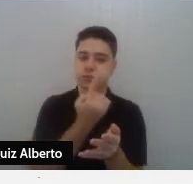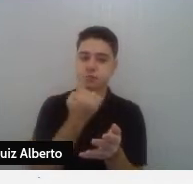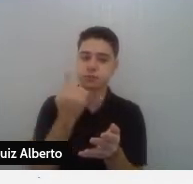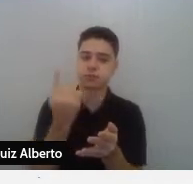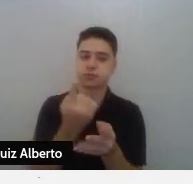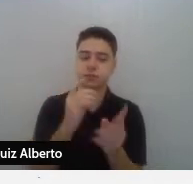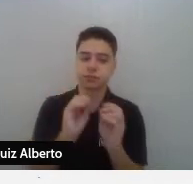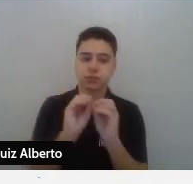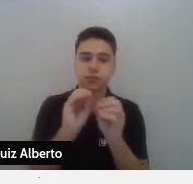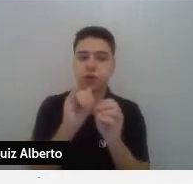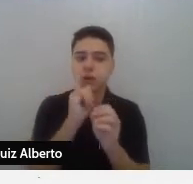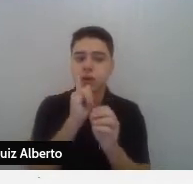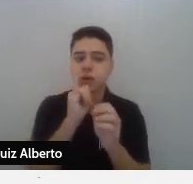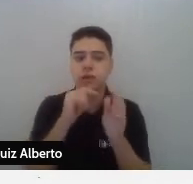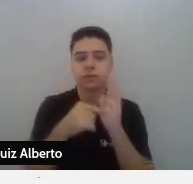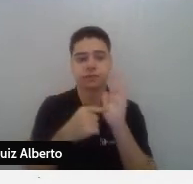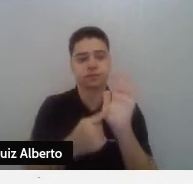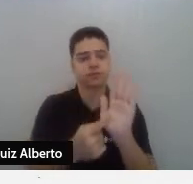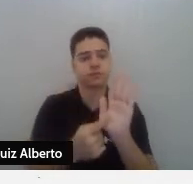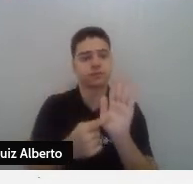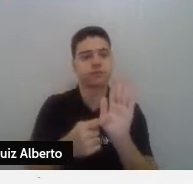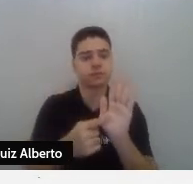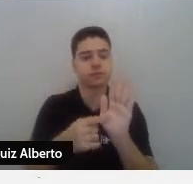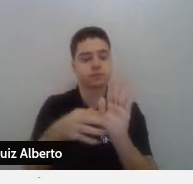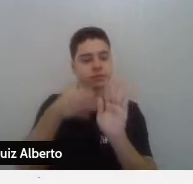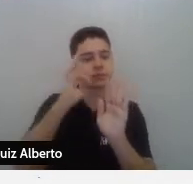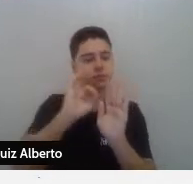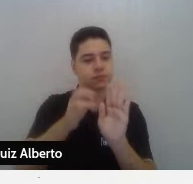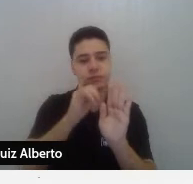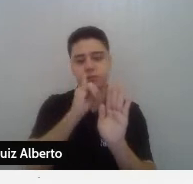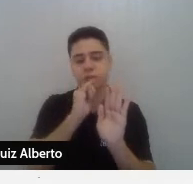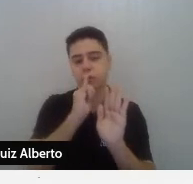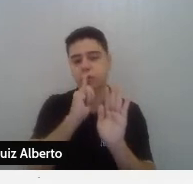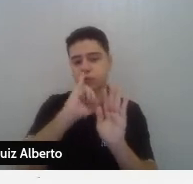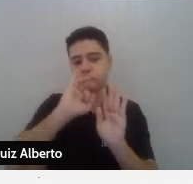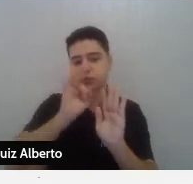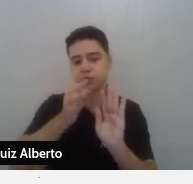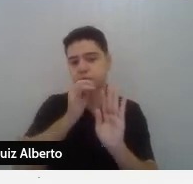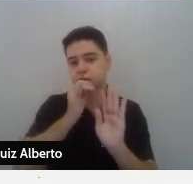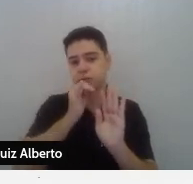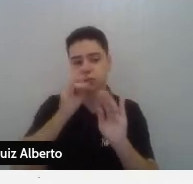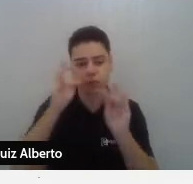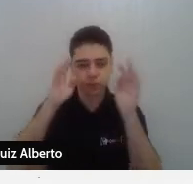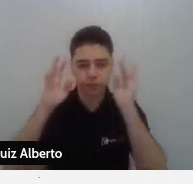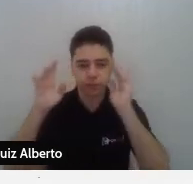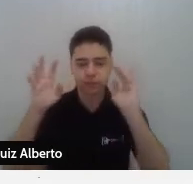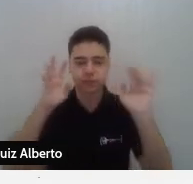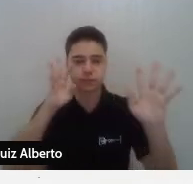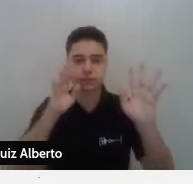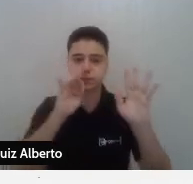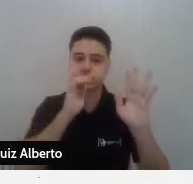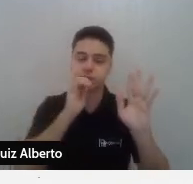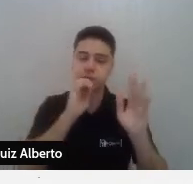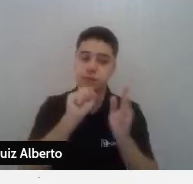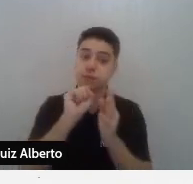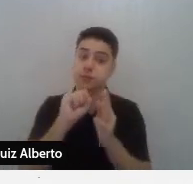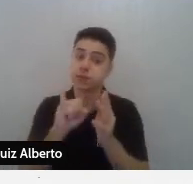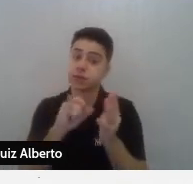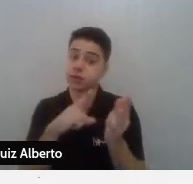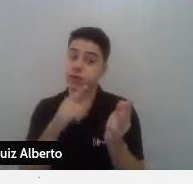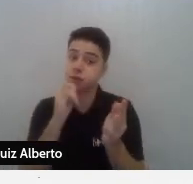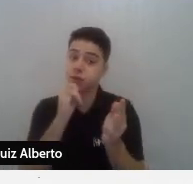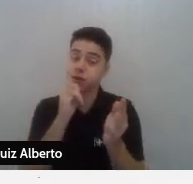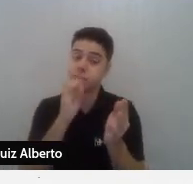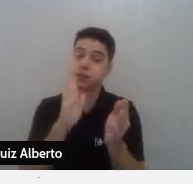vou dar um exemplo aqui bem específico, assim, bem imaginário. Se existe já,